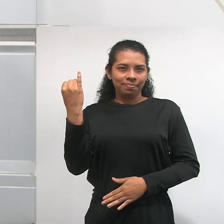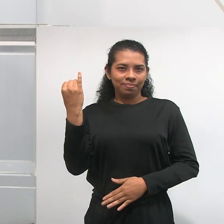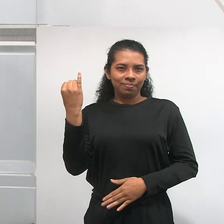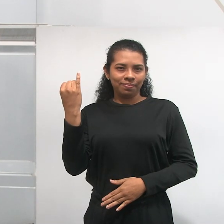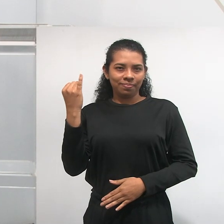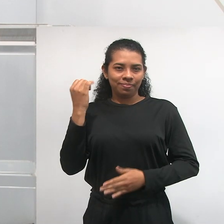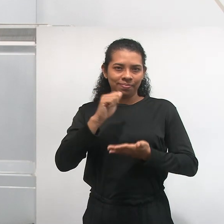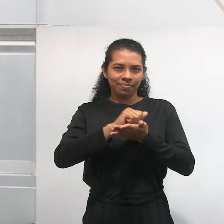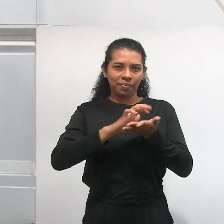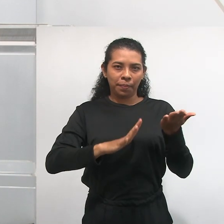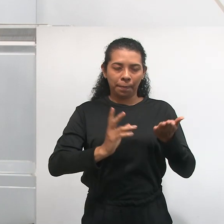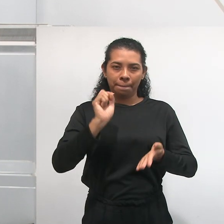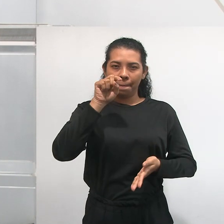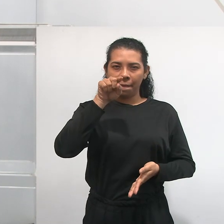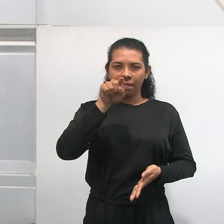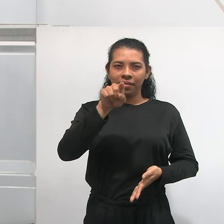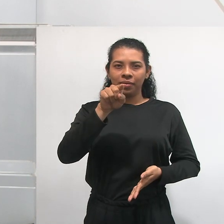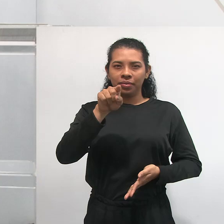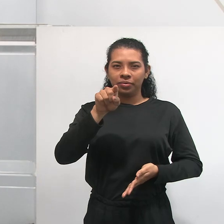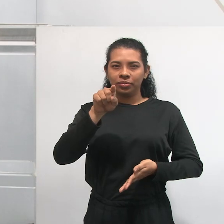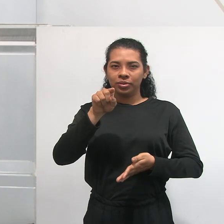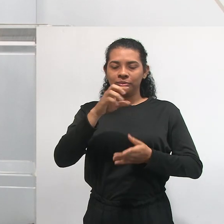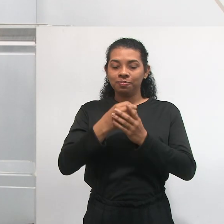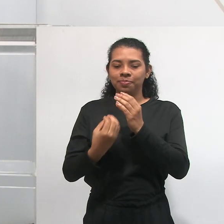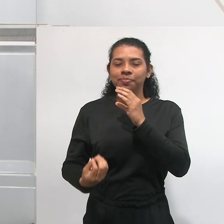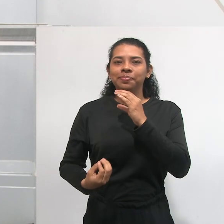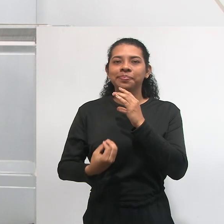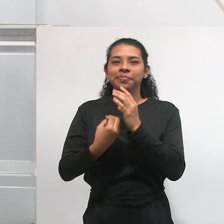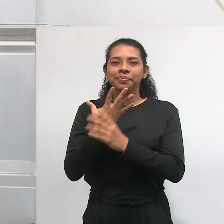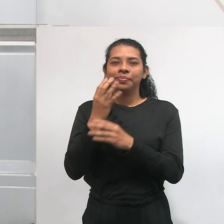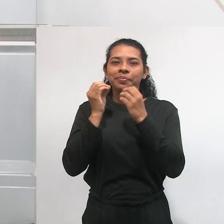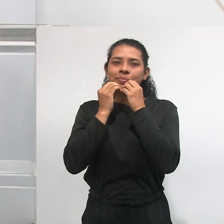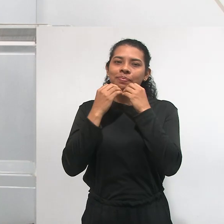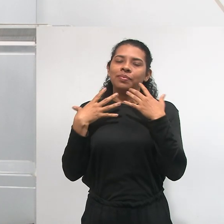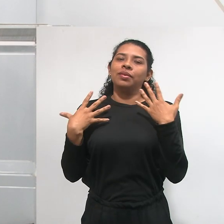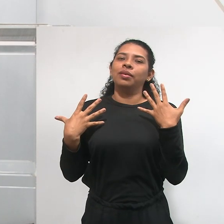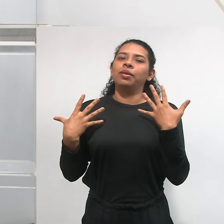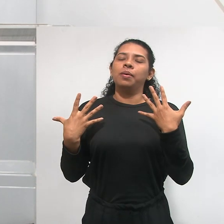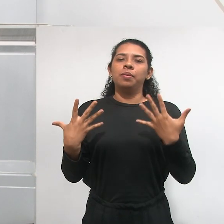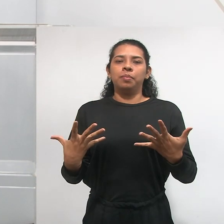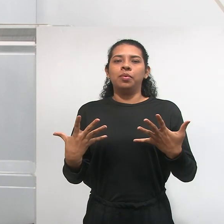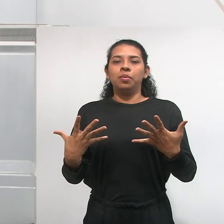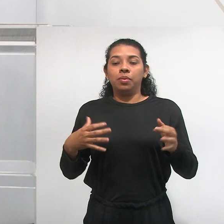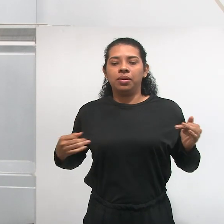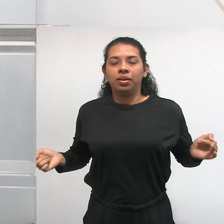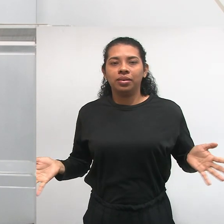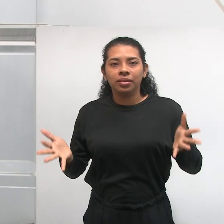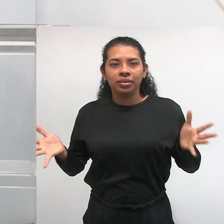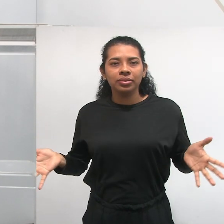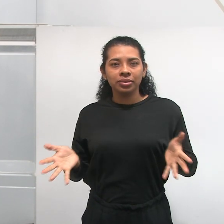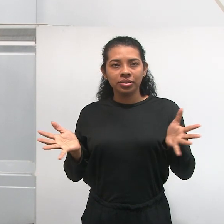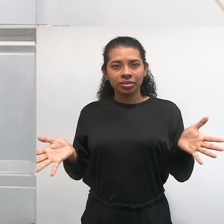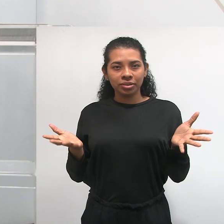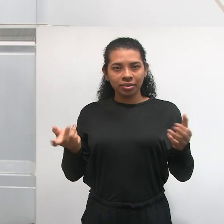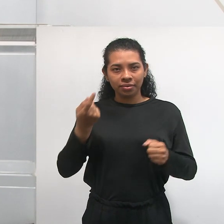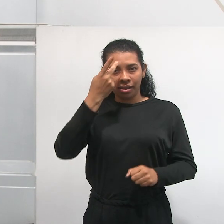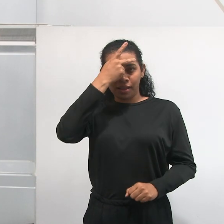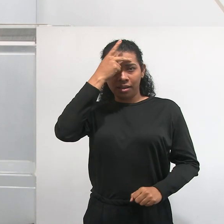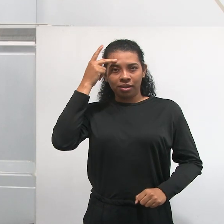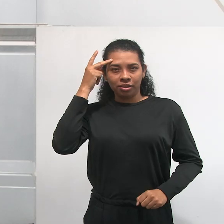por trás dessa atividade? É que você realize algo que seja pedagógico, que incentive as